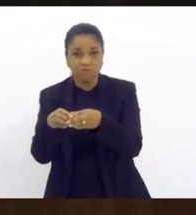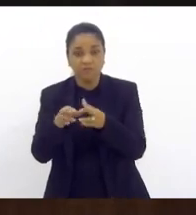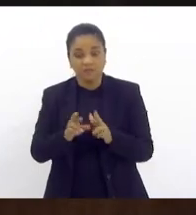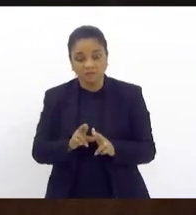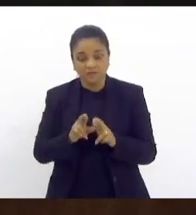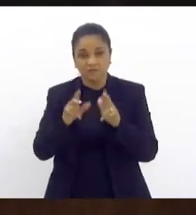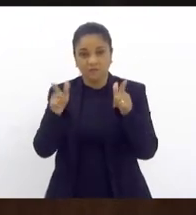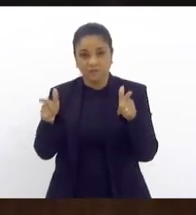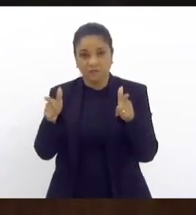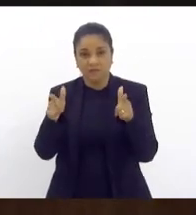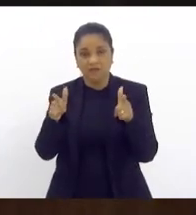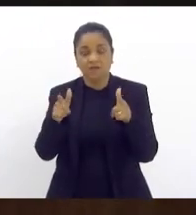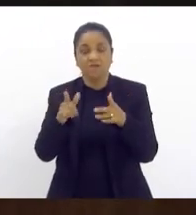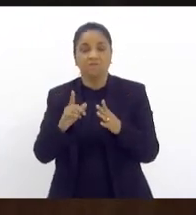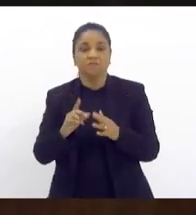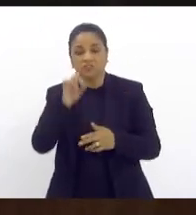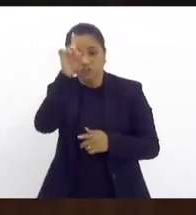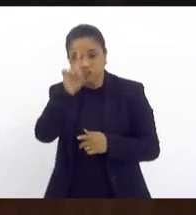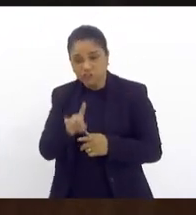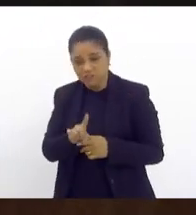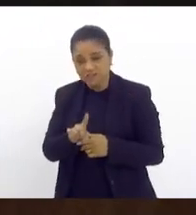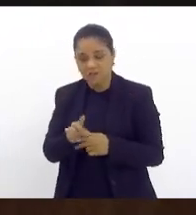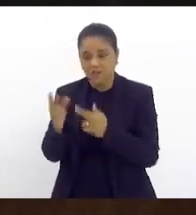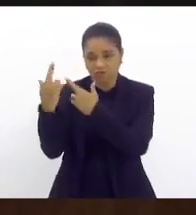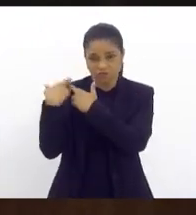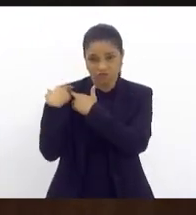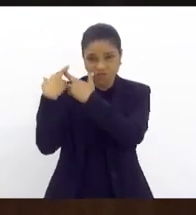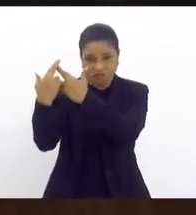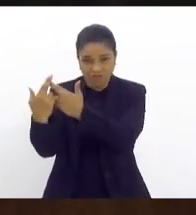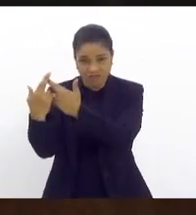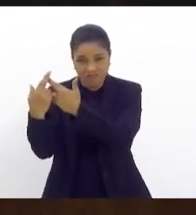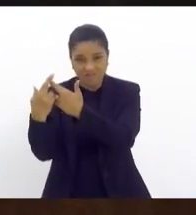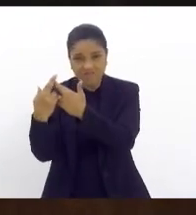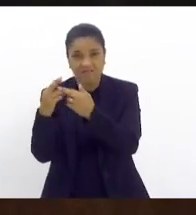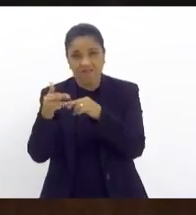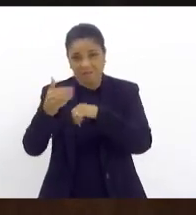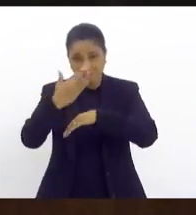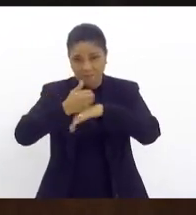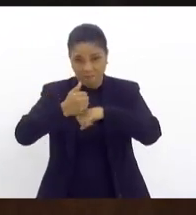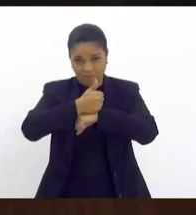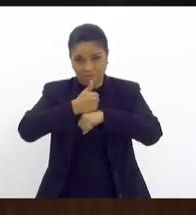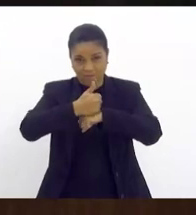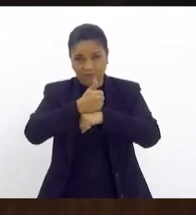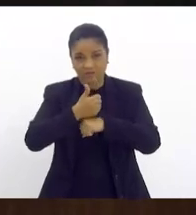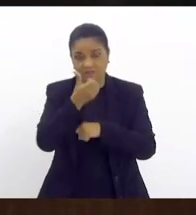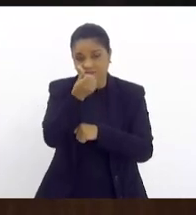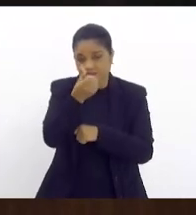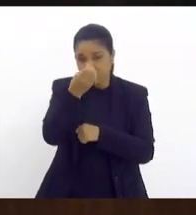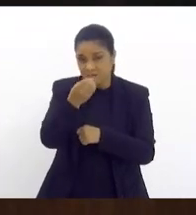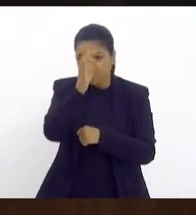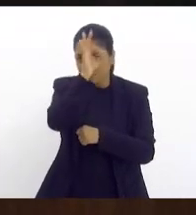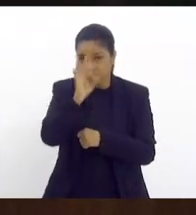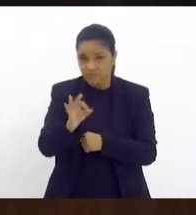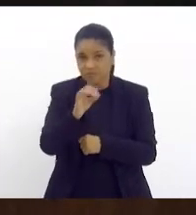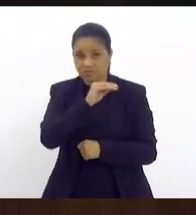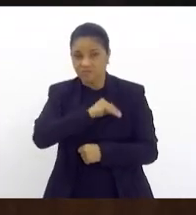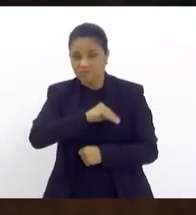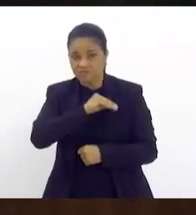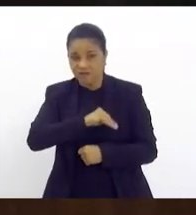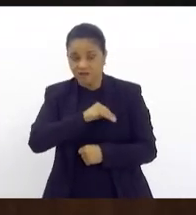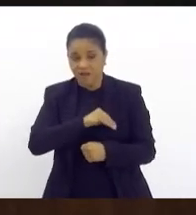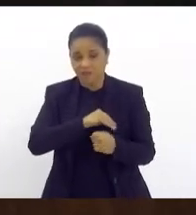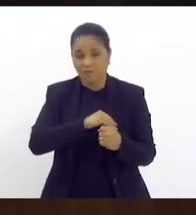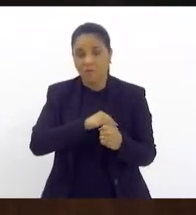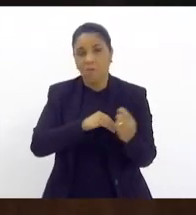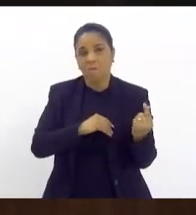acentua entre cargos de direção e gerência os salários delas equivale a cerca de 60% do salário dos homens